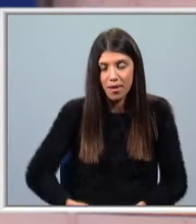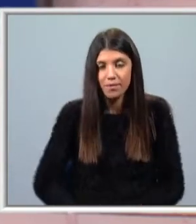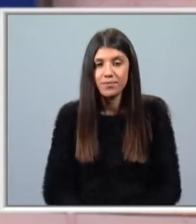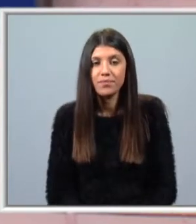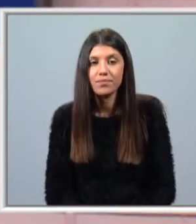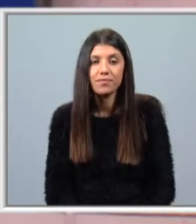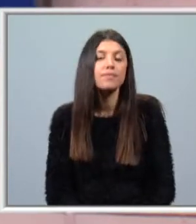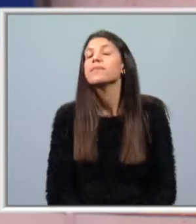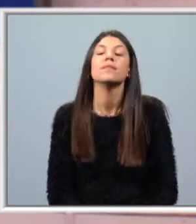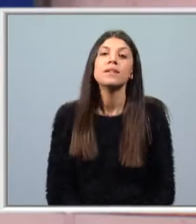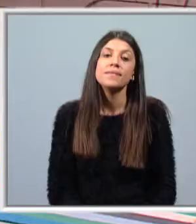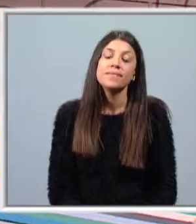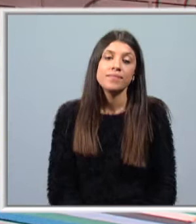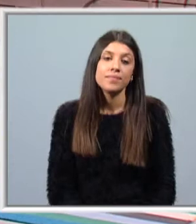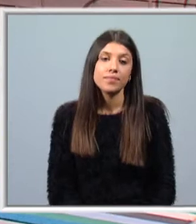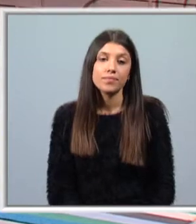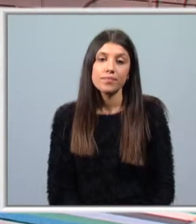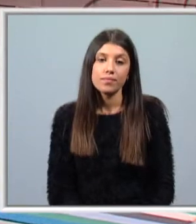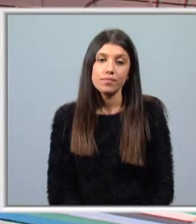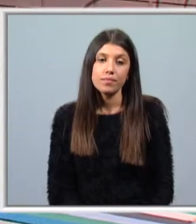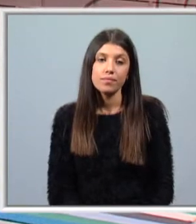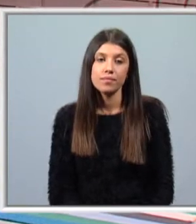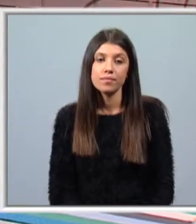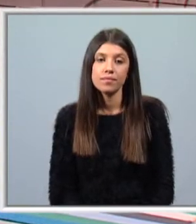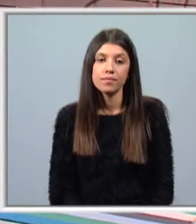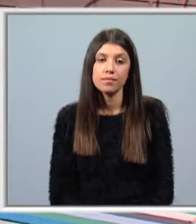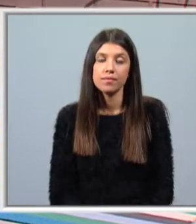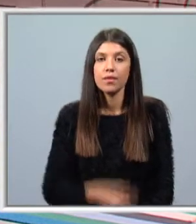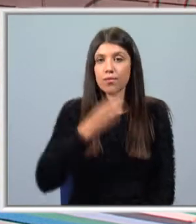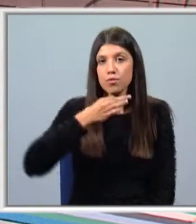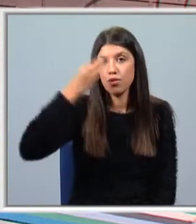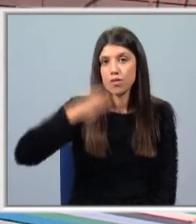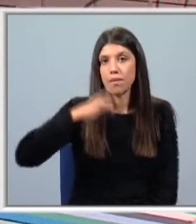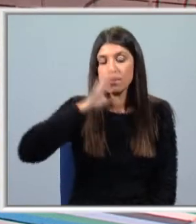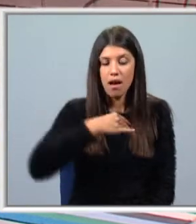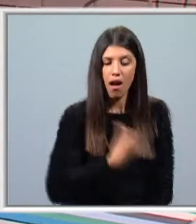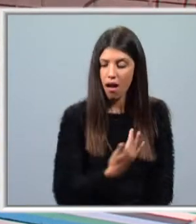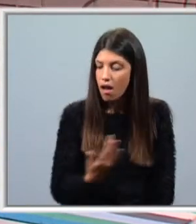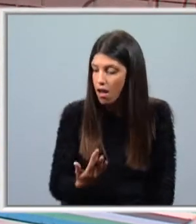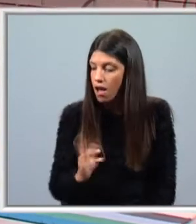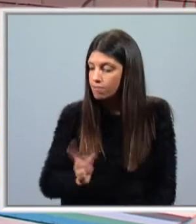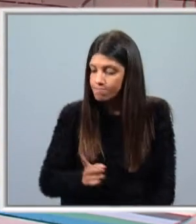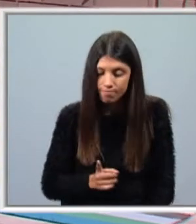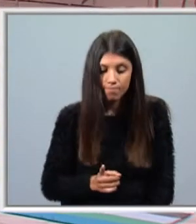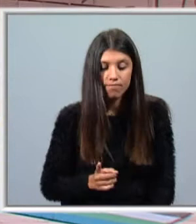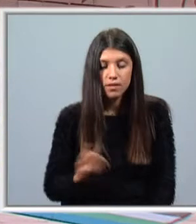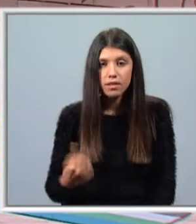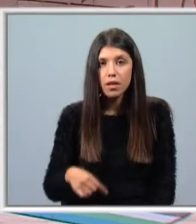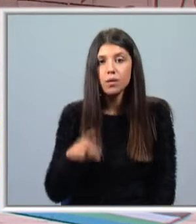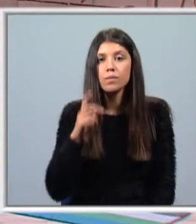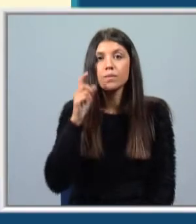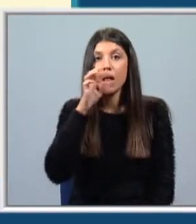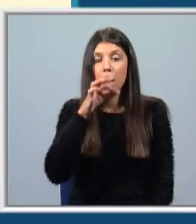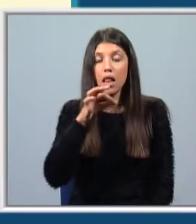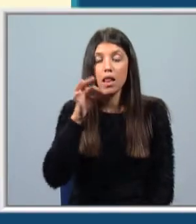material necessário. Vamos então confirmar, peço então que vejas se tens contigo o